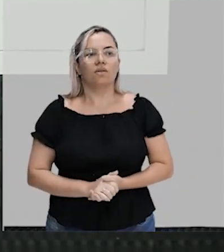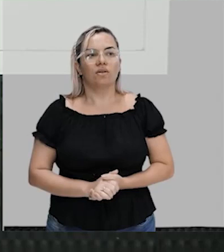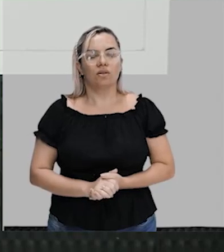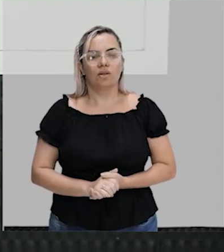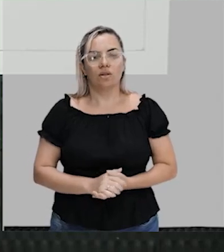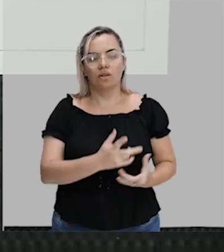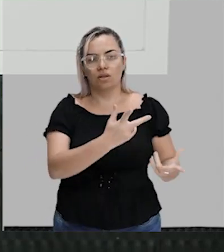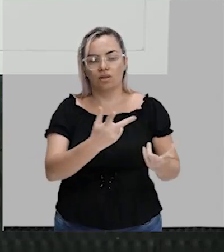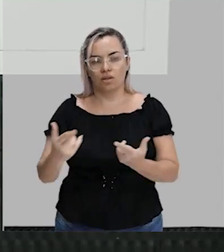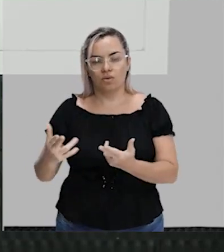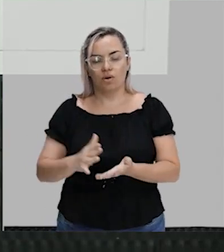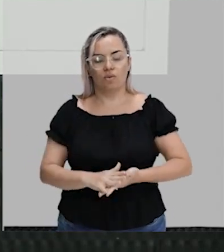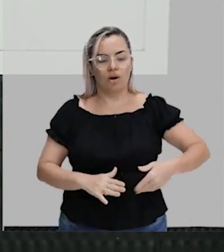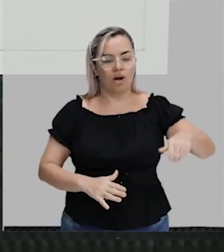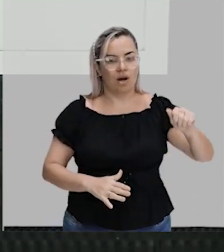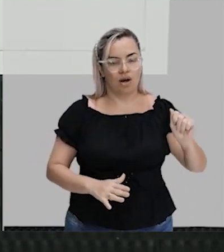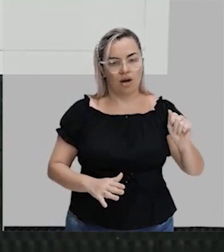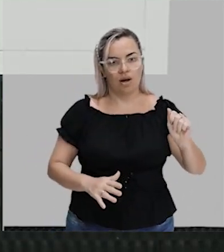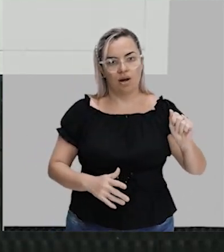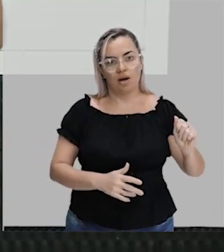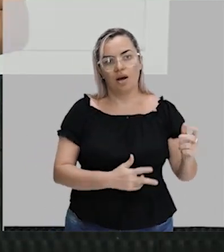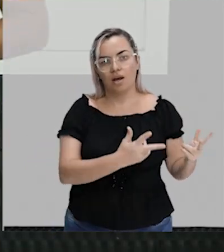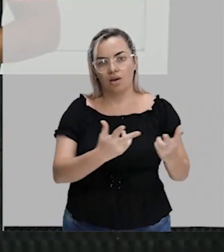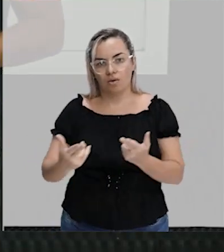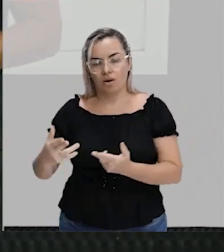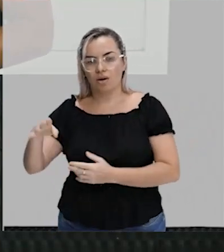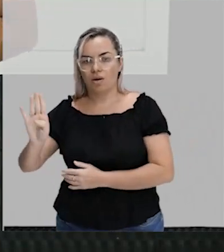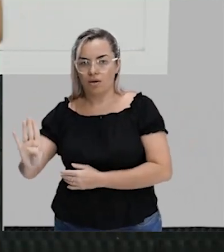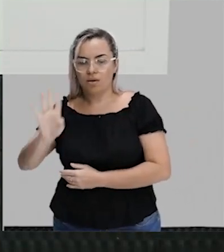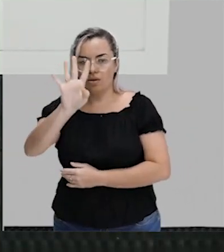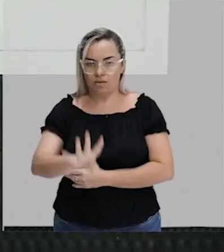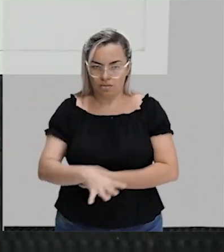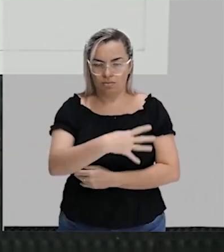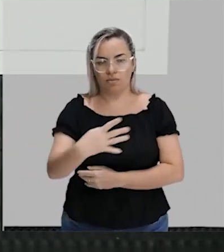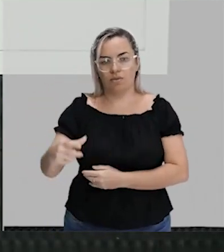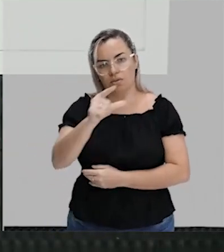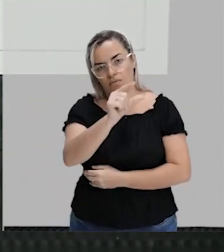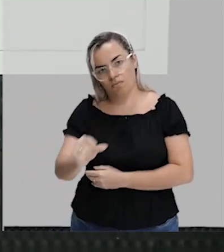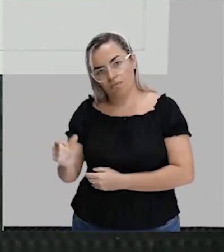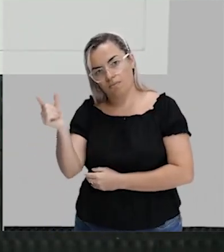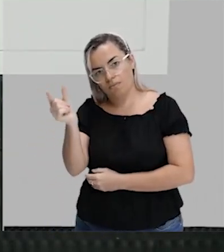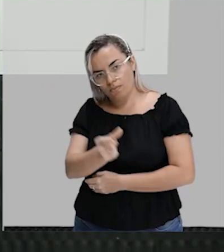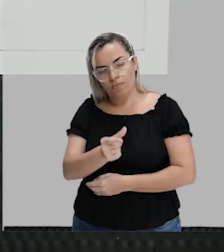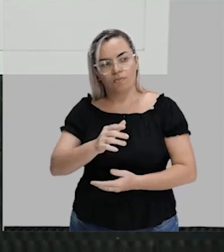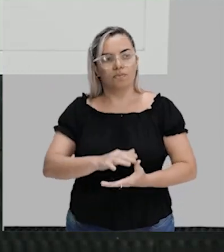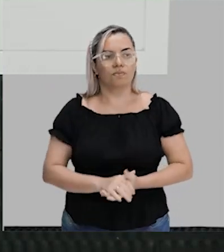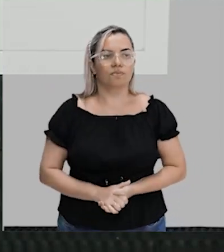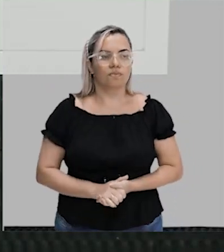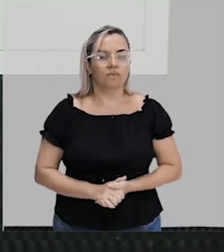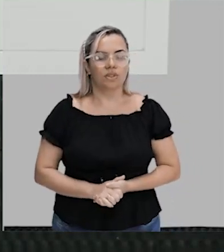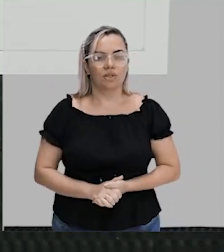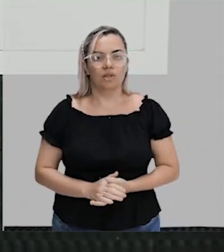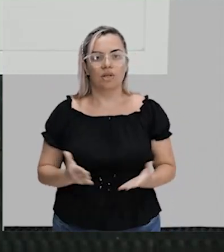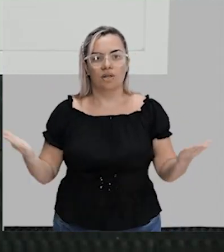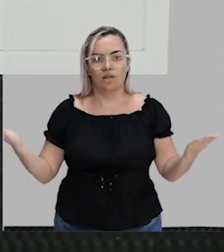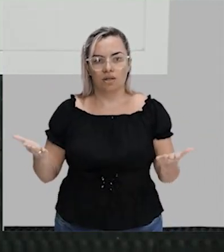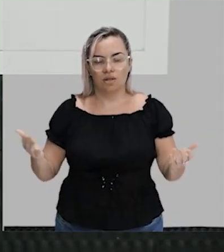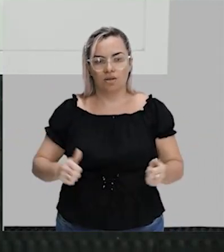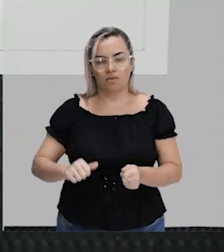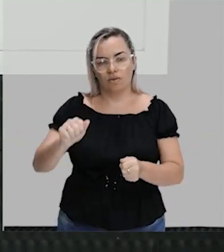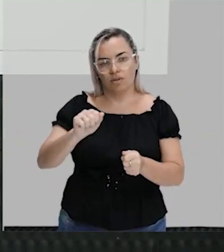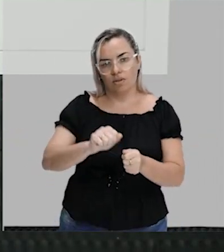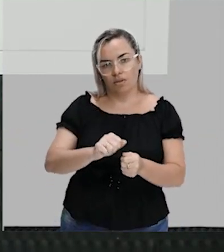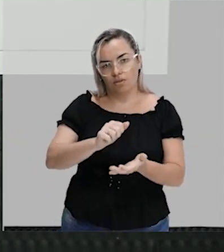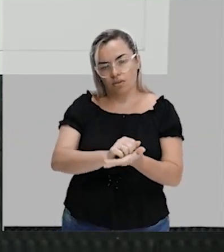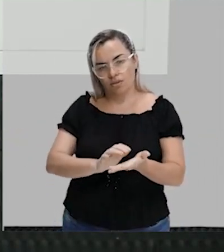elementos de mesma posição são iguais beleza certinho tudo bem Vamos agora fazer um exercício um